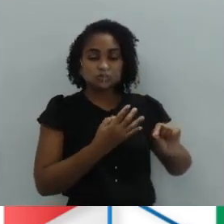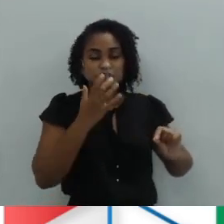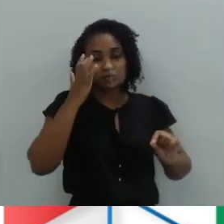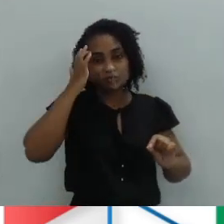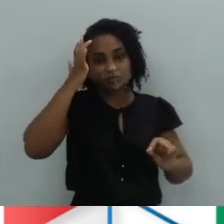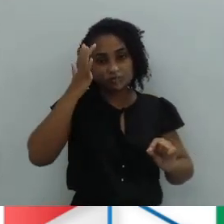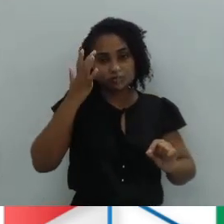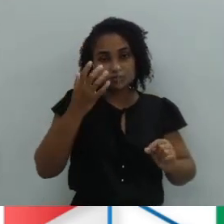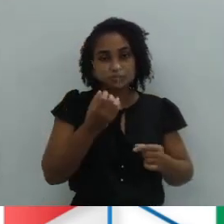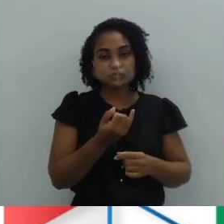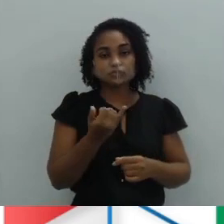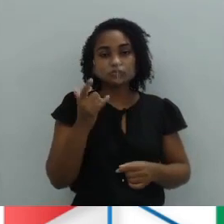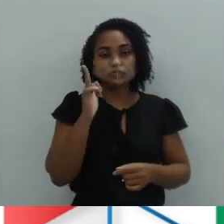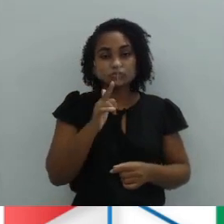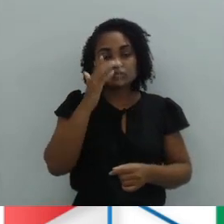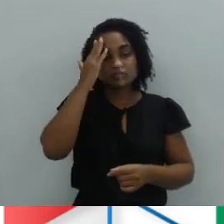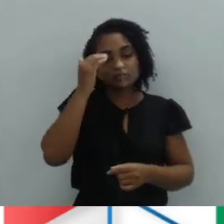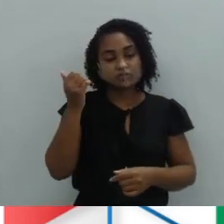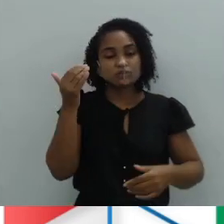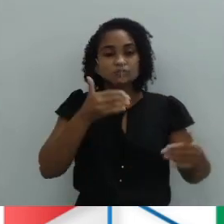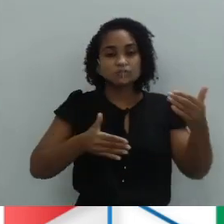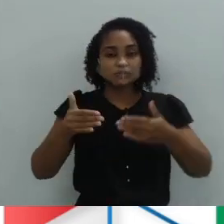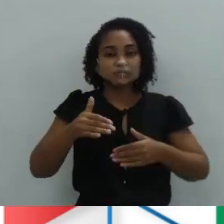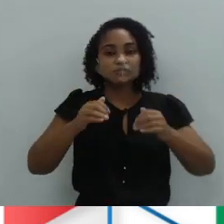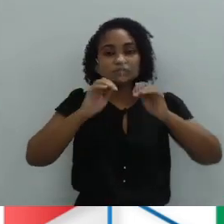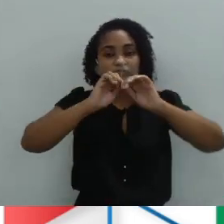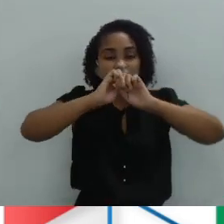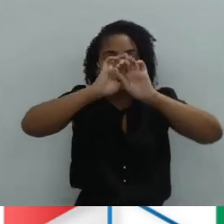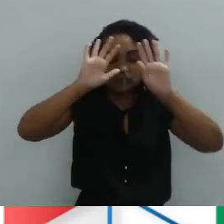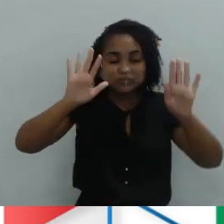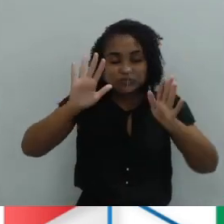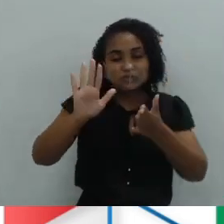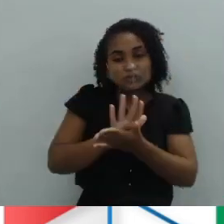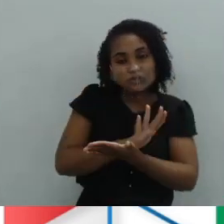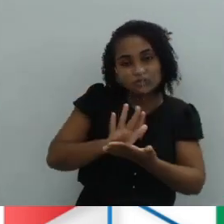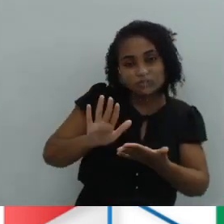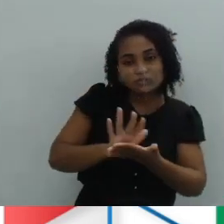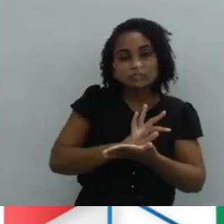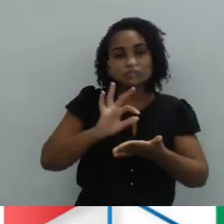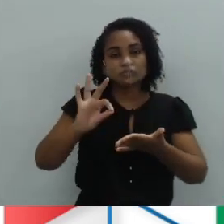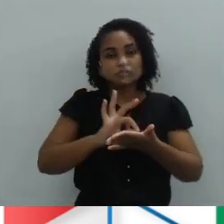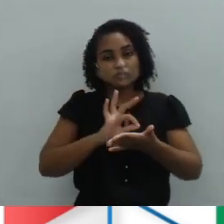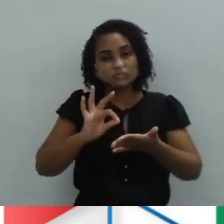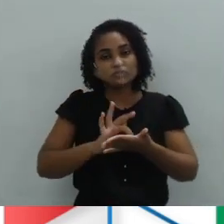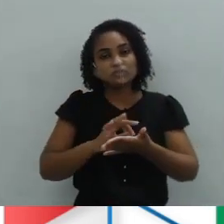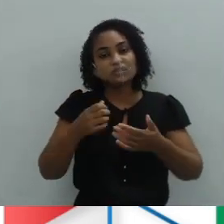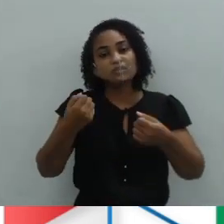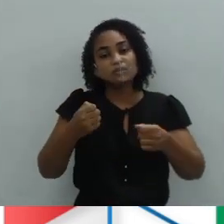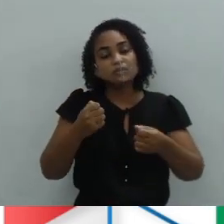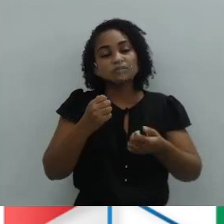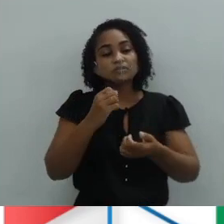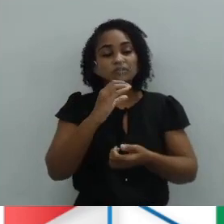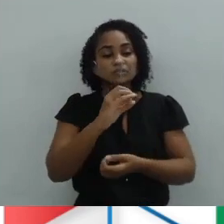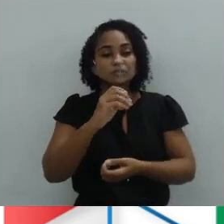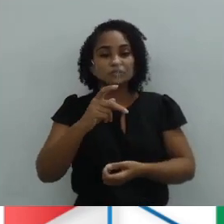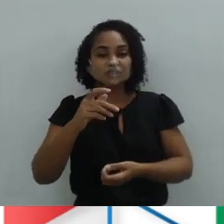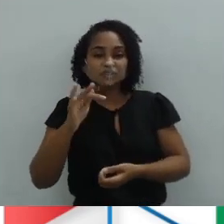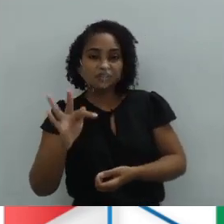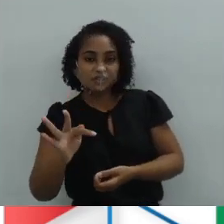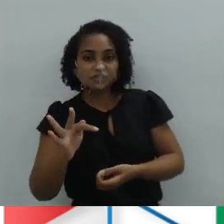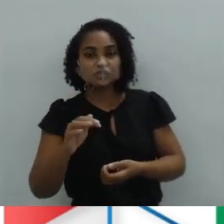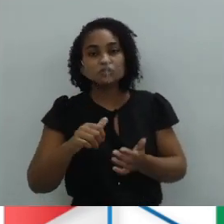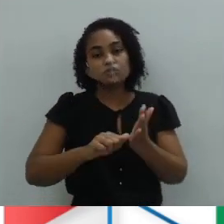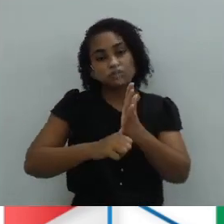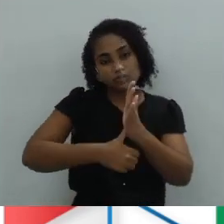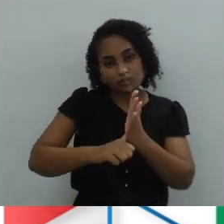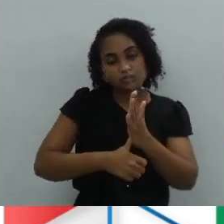contabilização dos participantes, tá? E esclareça ainda que em alguns abaixo-assinados são requeridos números de documentos como